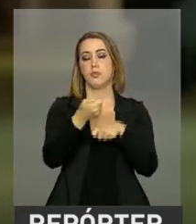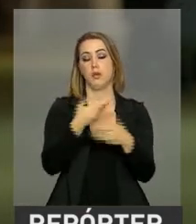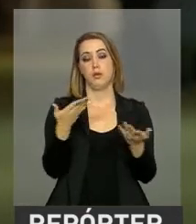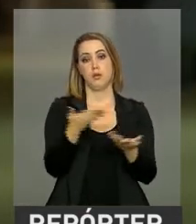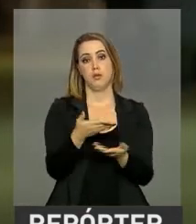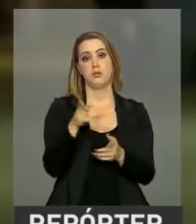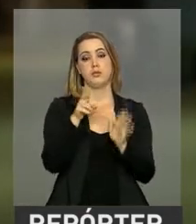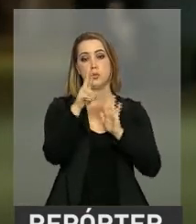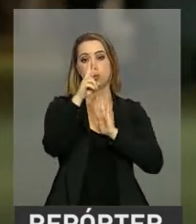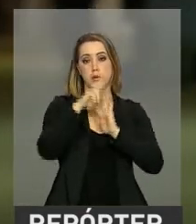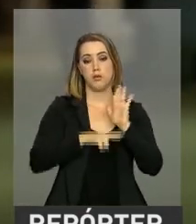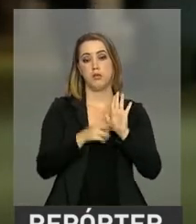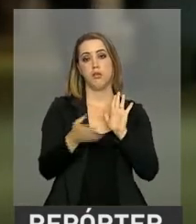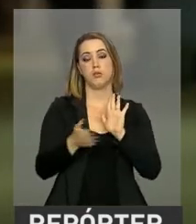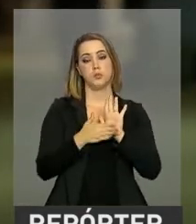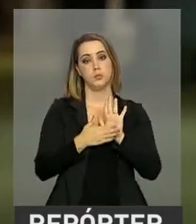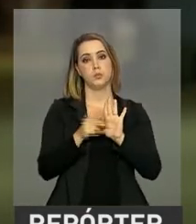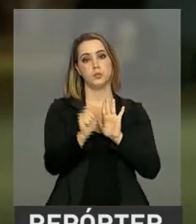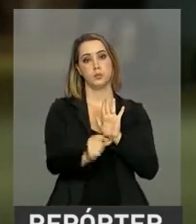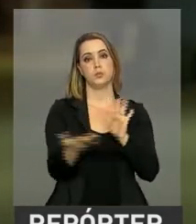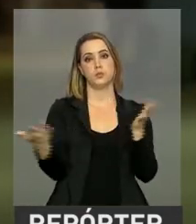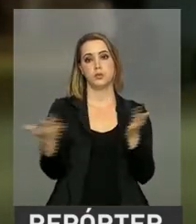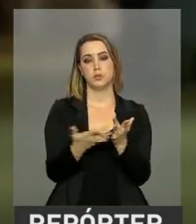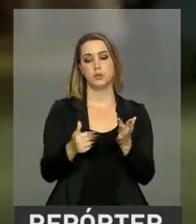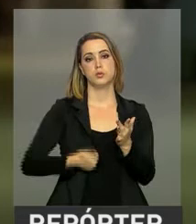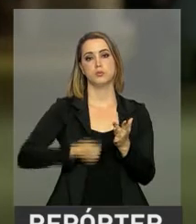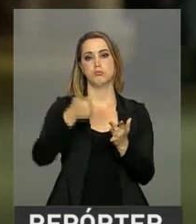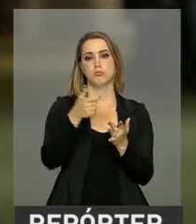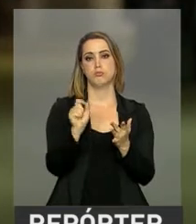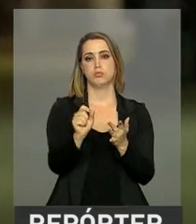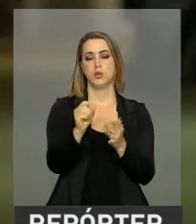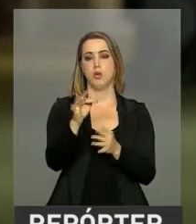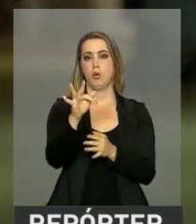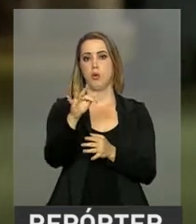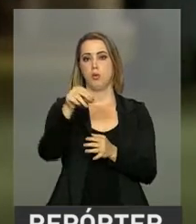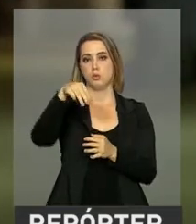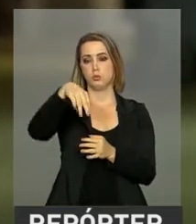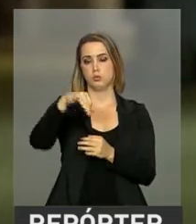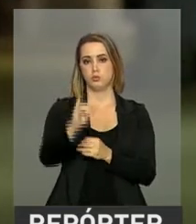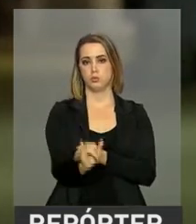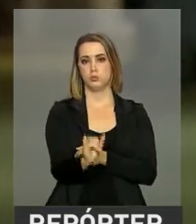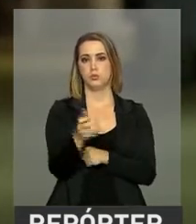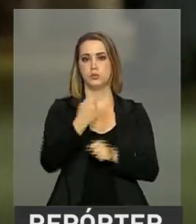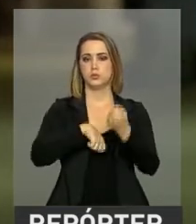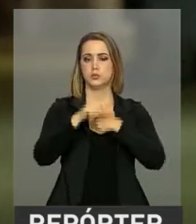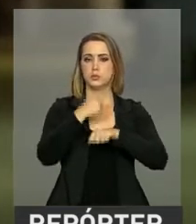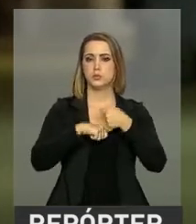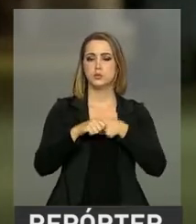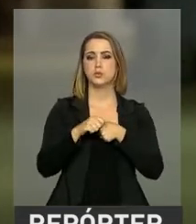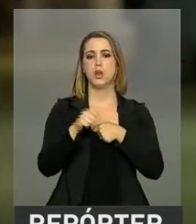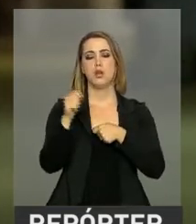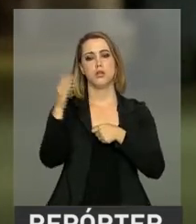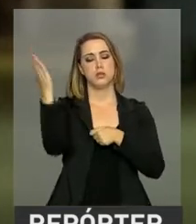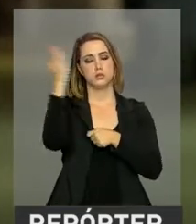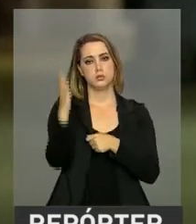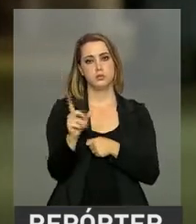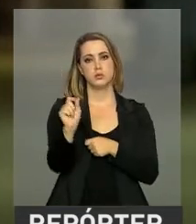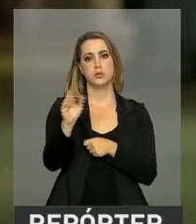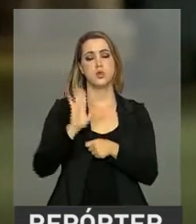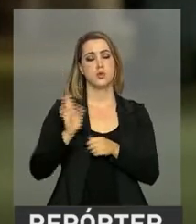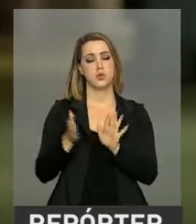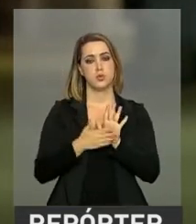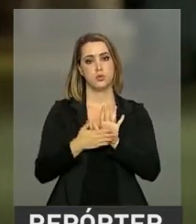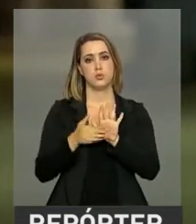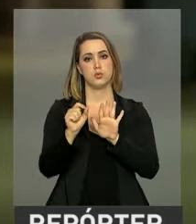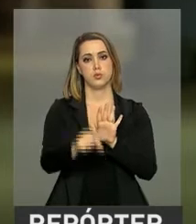um relatório que aponta para essa tendência. Segundo o FMI, a economia nacional já pode mostrar sinais de